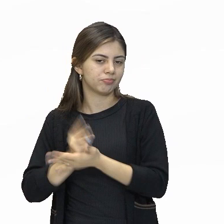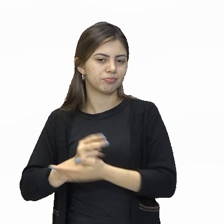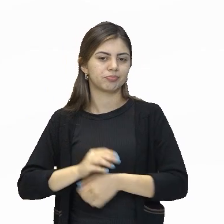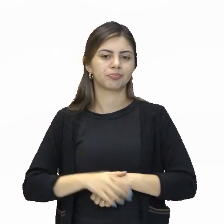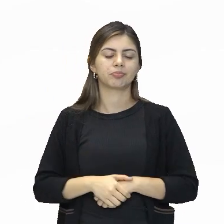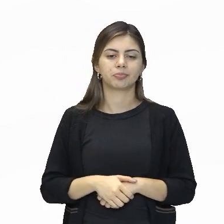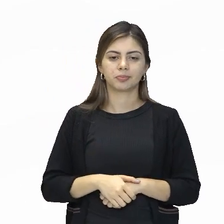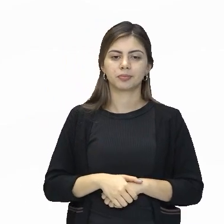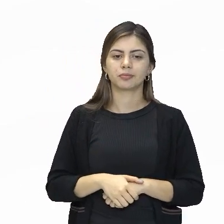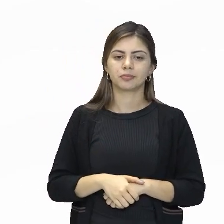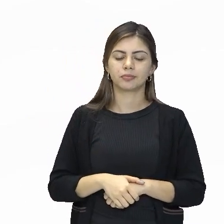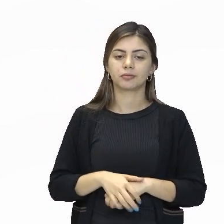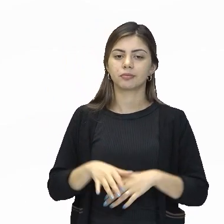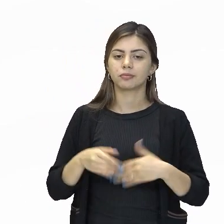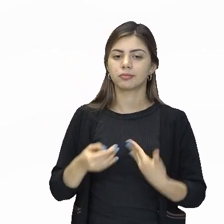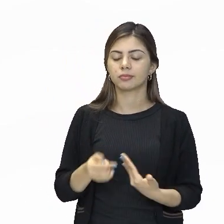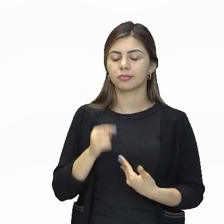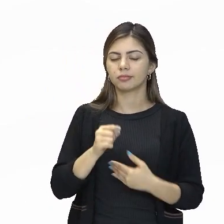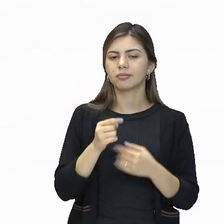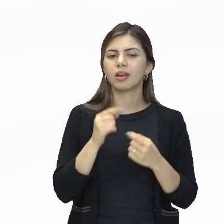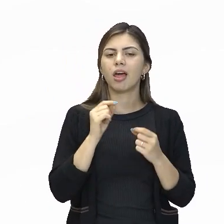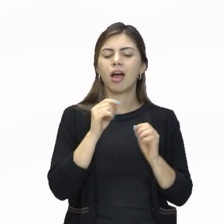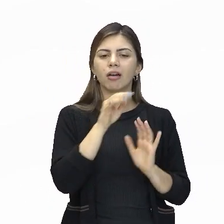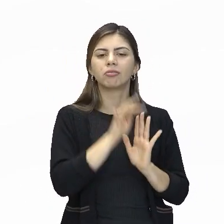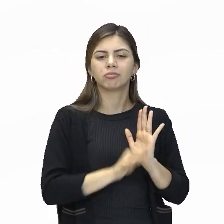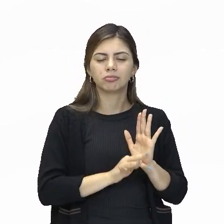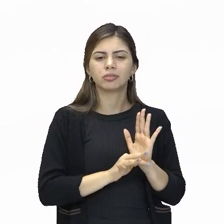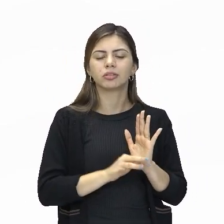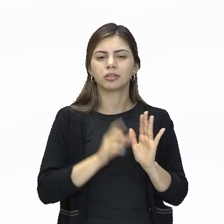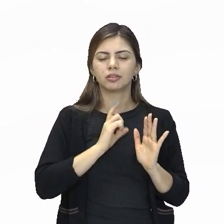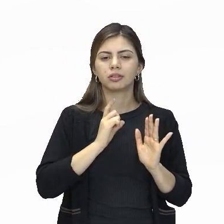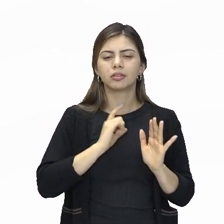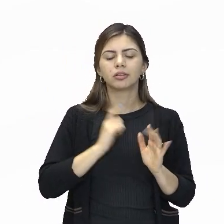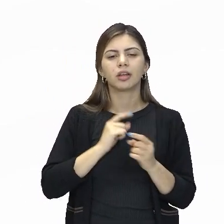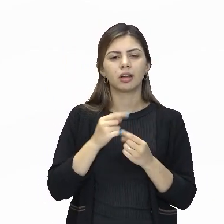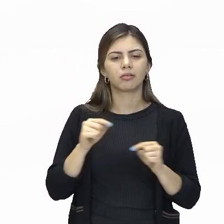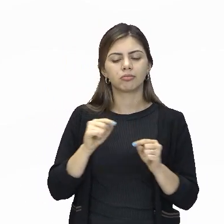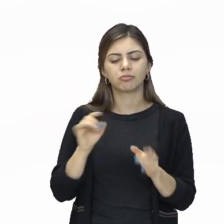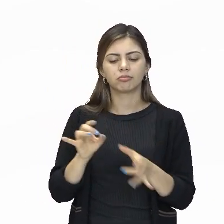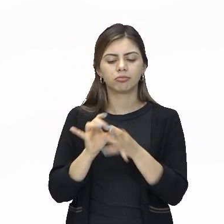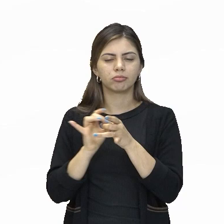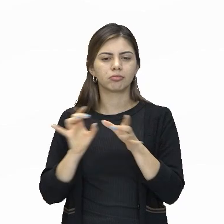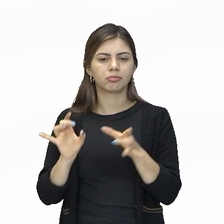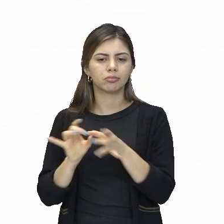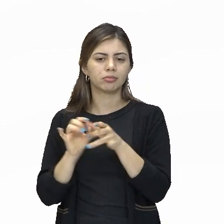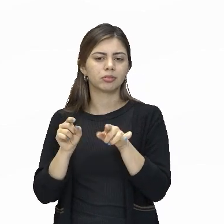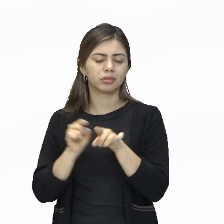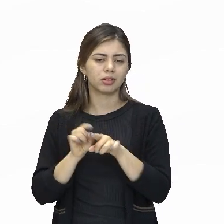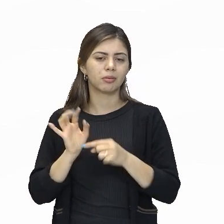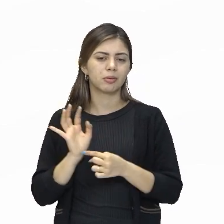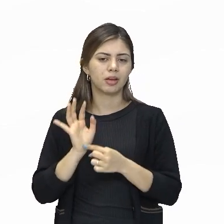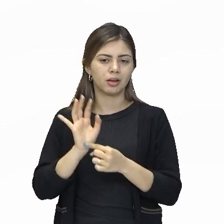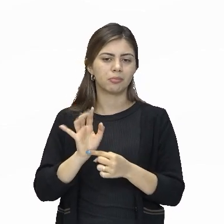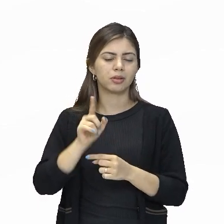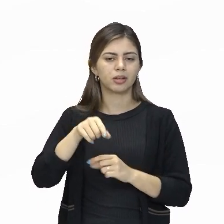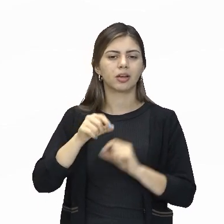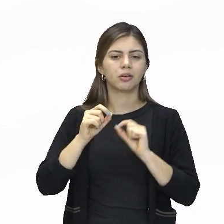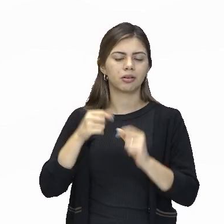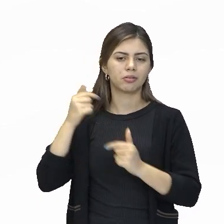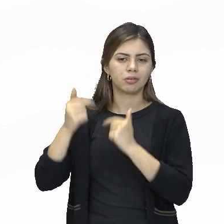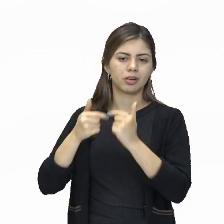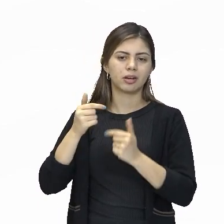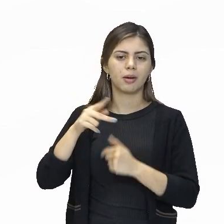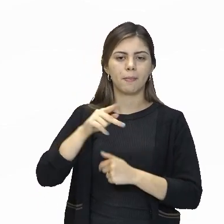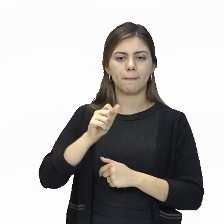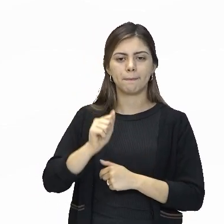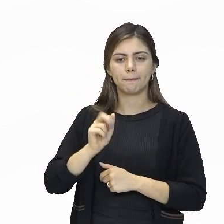E aí a métrica desse soneto e as suas rimas, né, também podem ser apontadas como herança parnasiana de